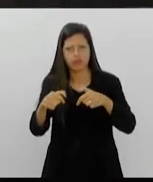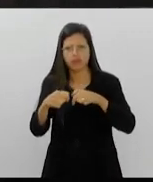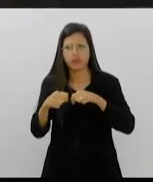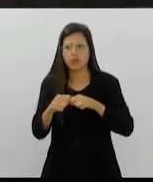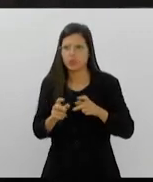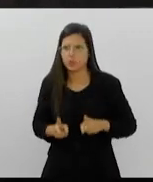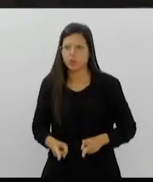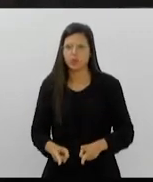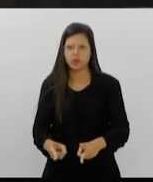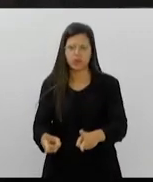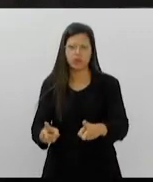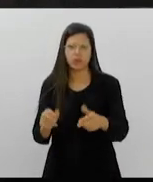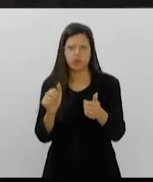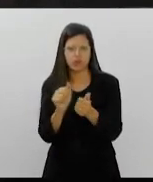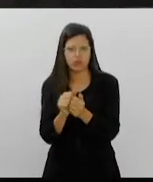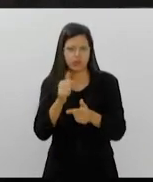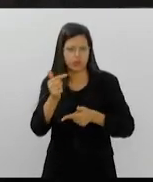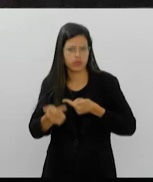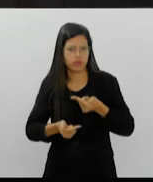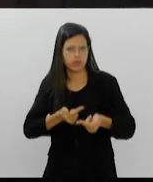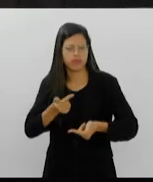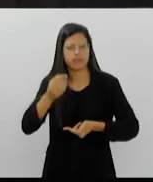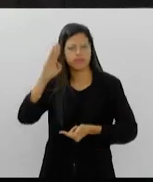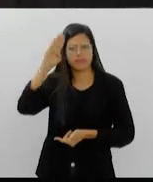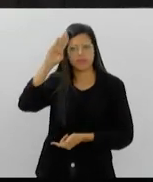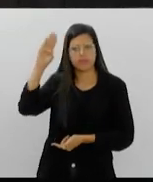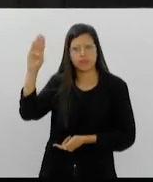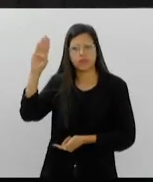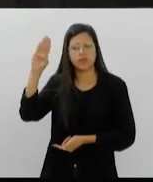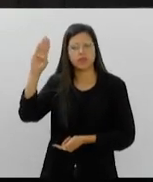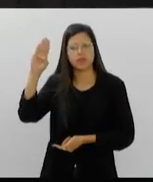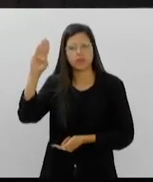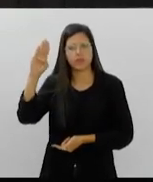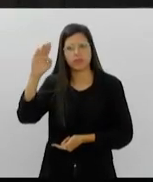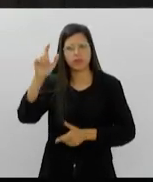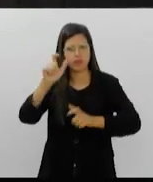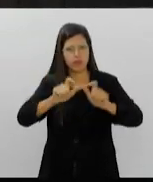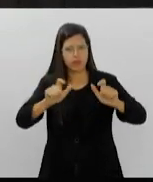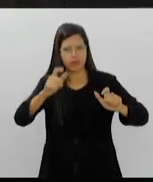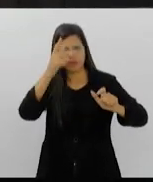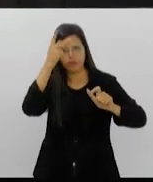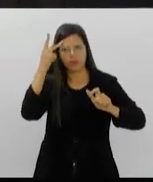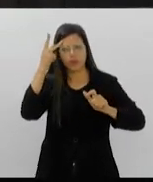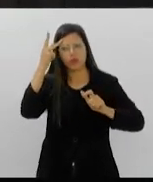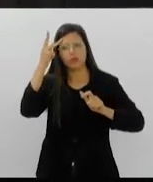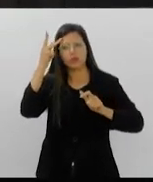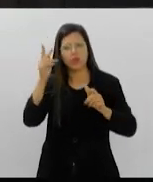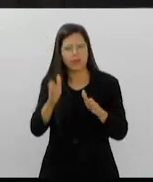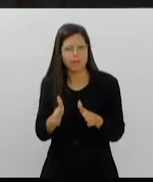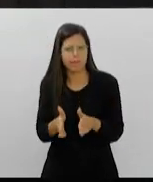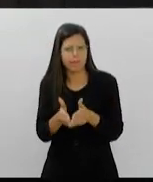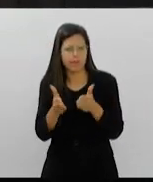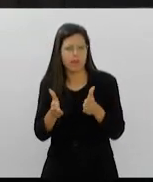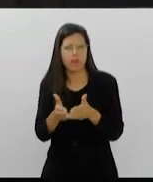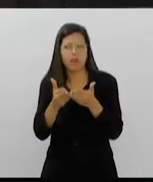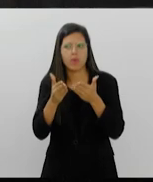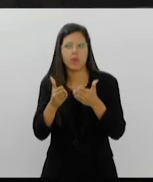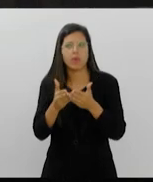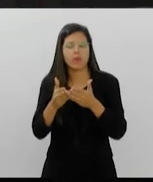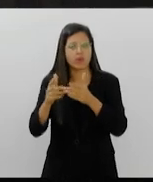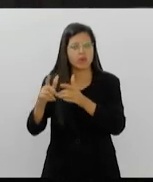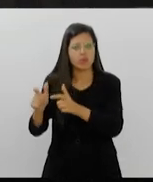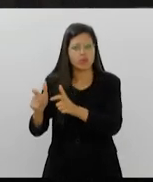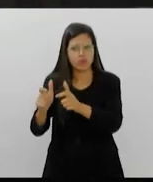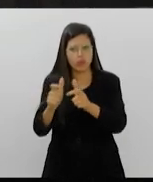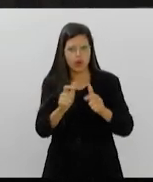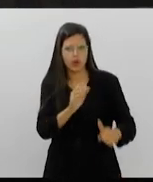em frente, trabalhando principalmente pelas pessoas mais carentes, pelas regiões mais remotas da